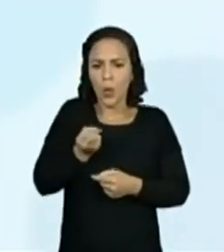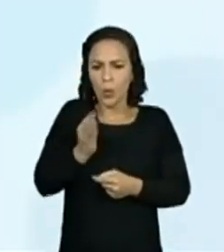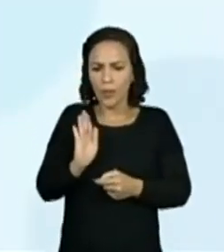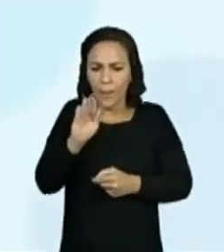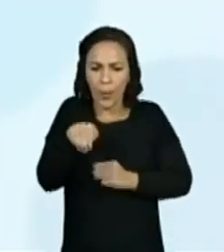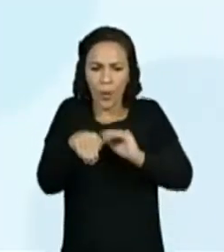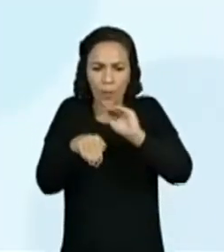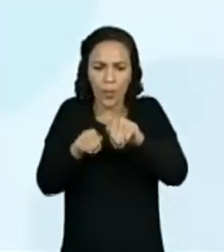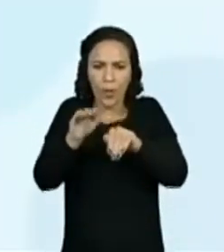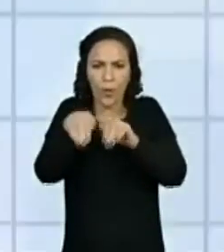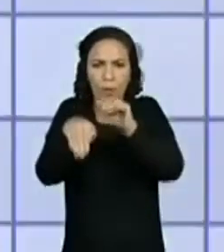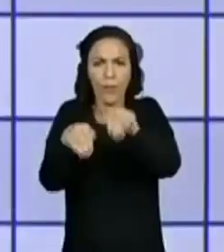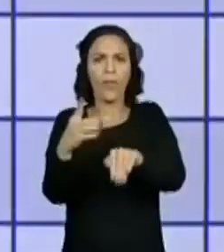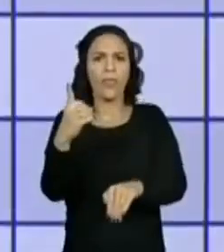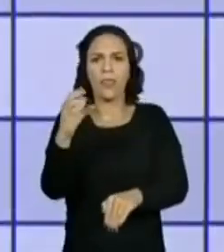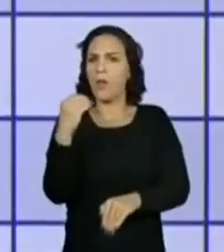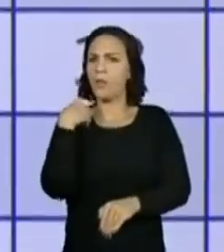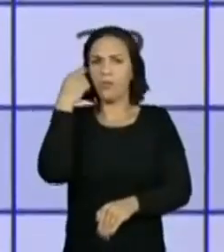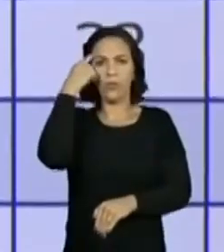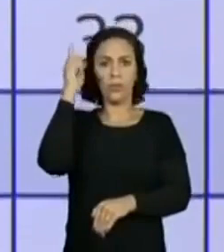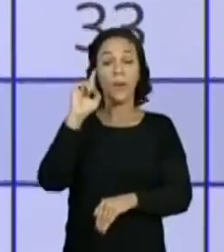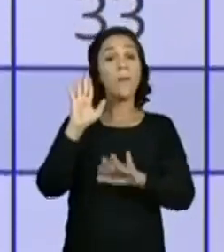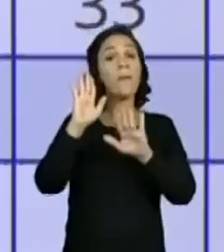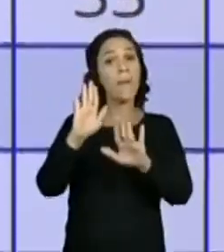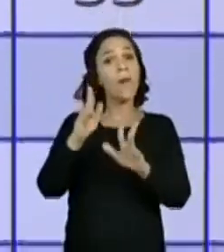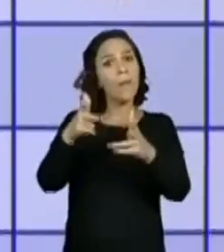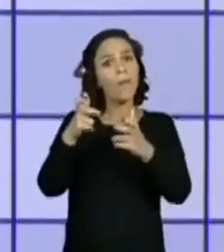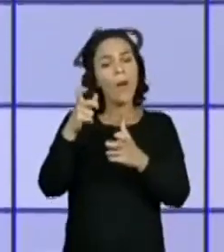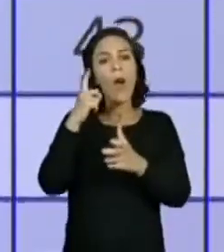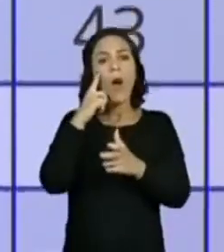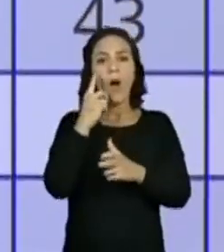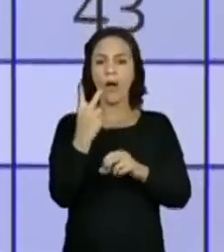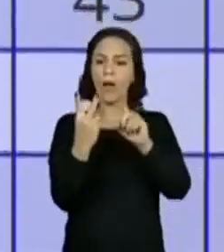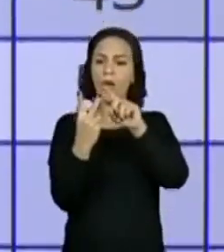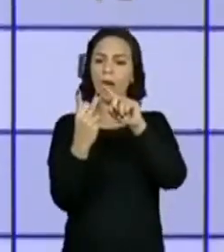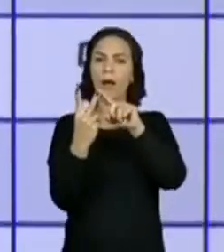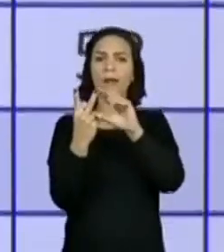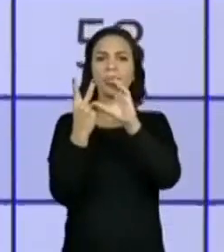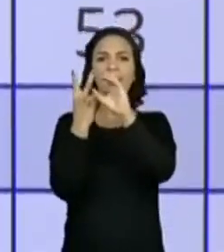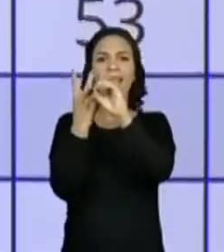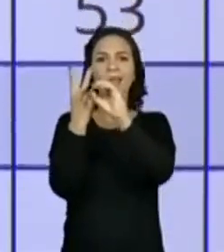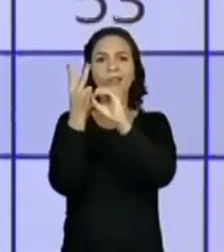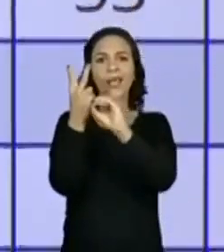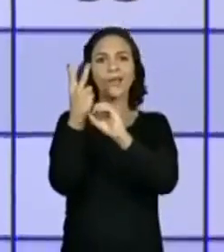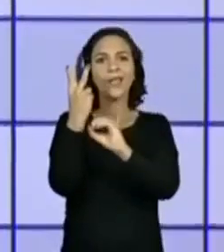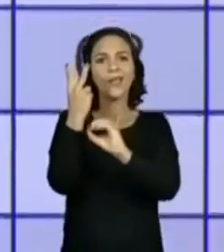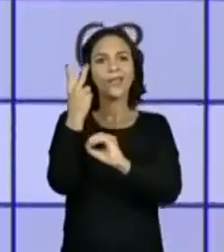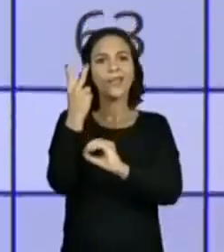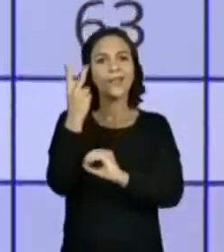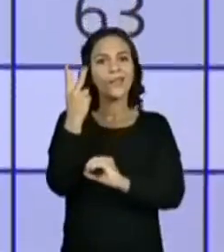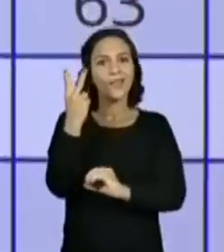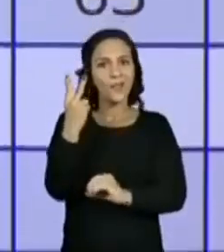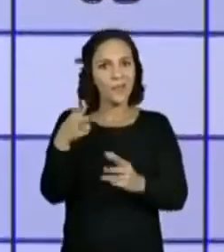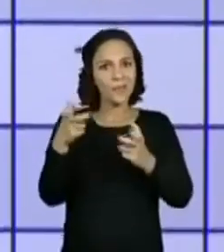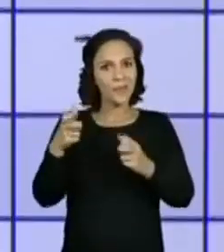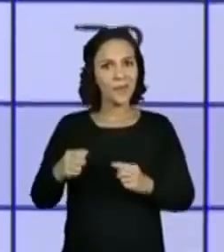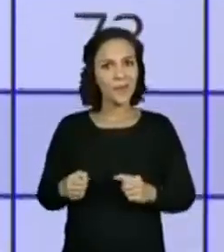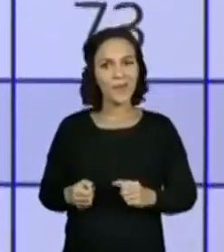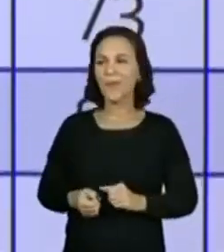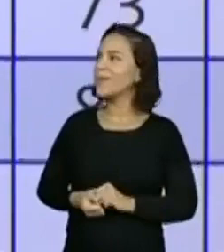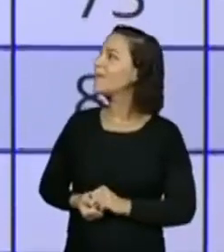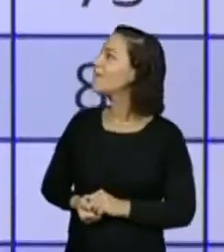Todos os números aí terminam com 0, professora? Todos terminam com 0. E se nós formos observar aí na próxima coluna, olha